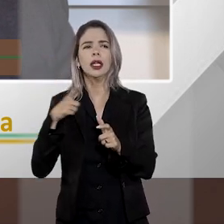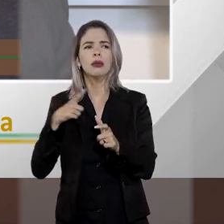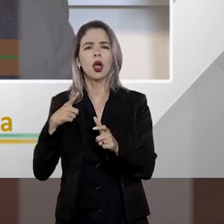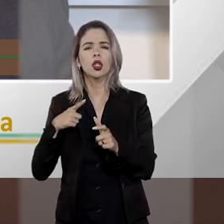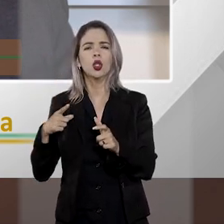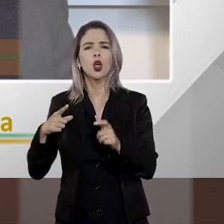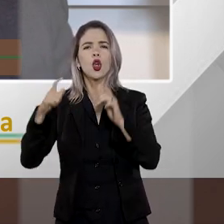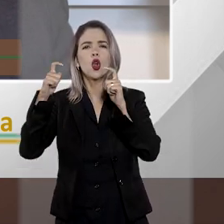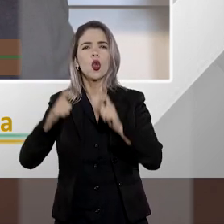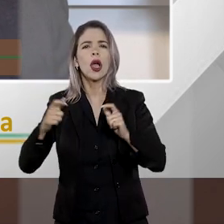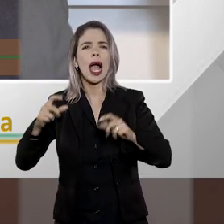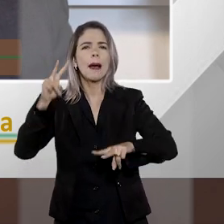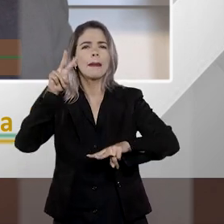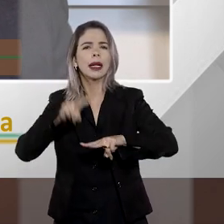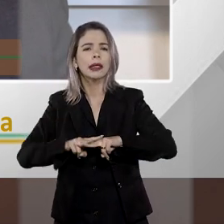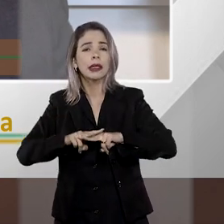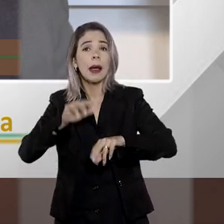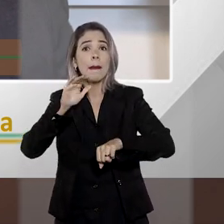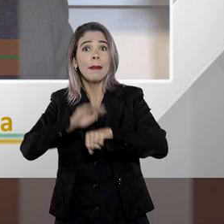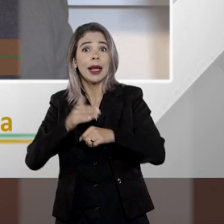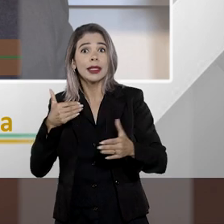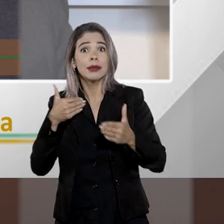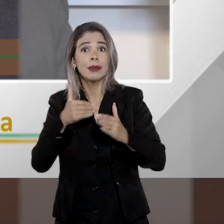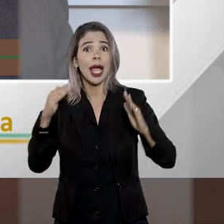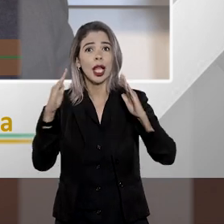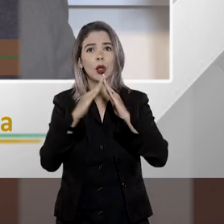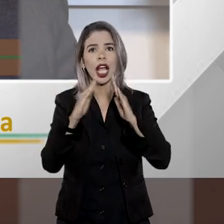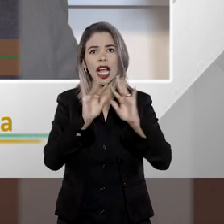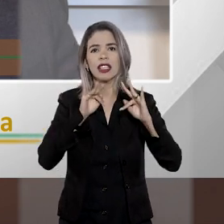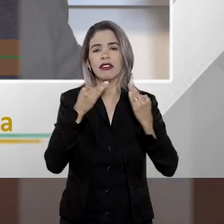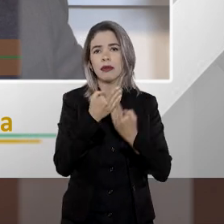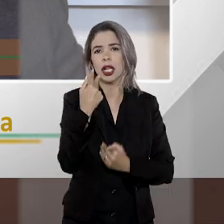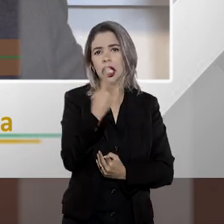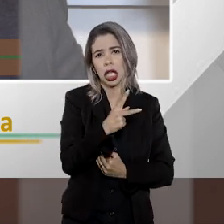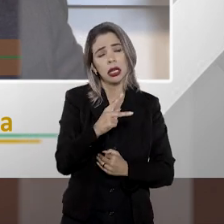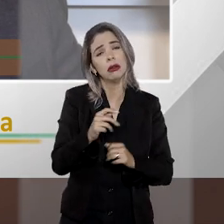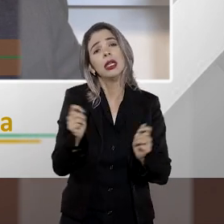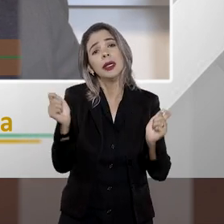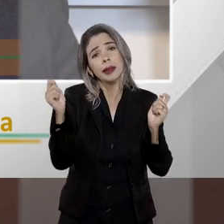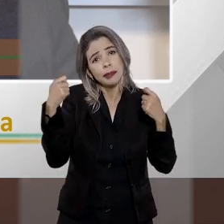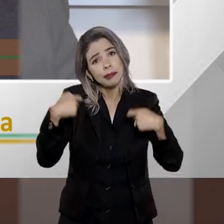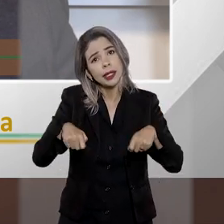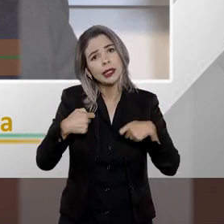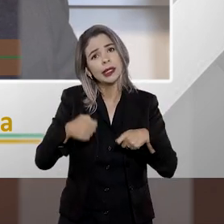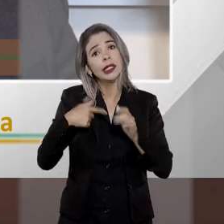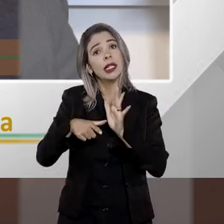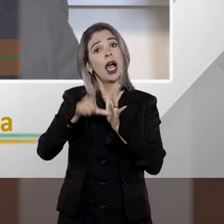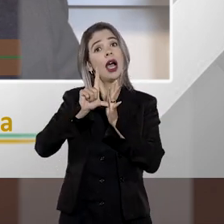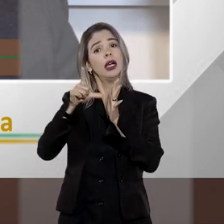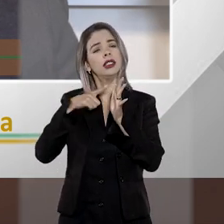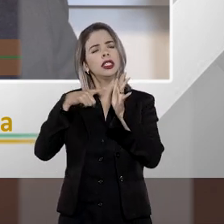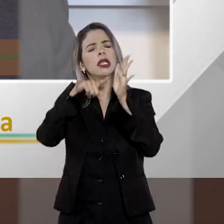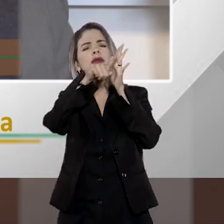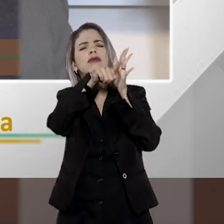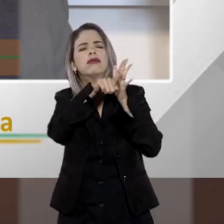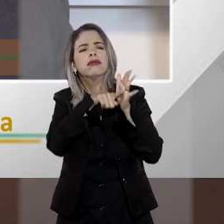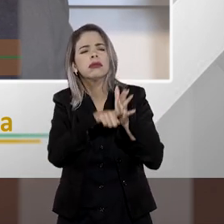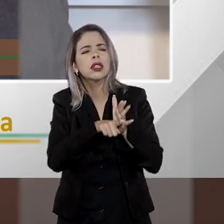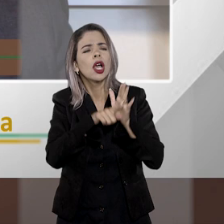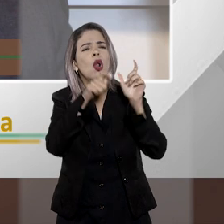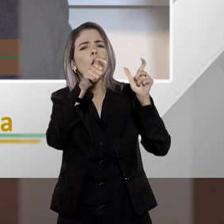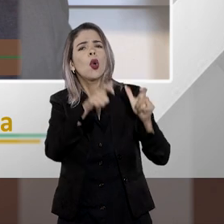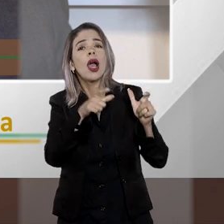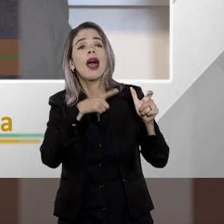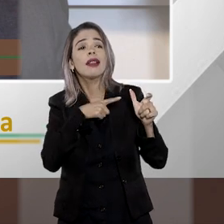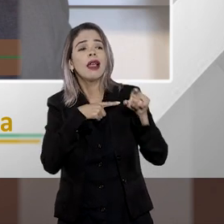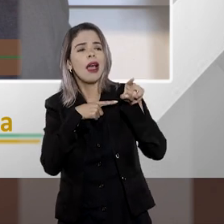próximo do seu município, do município de residência, onde moram os seus familiares, é necessária a realização de uma prévia consulta